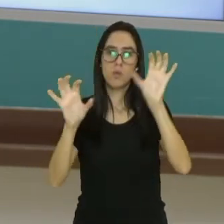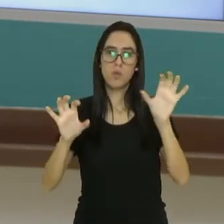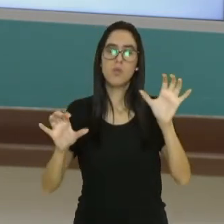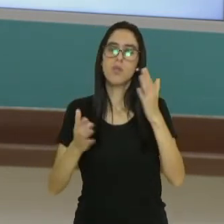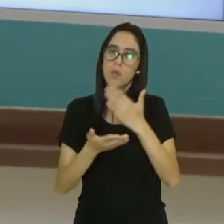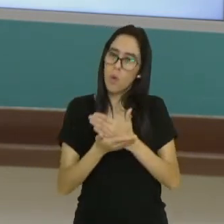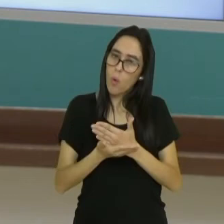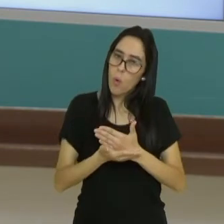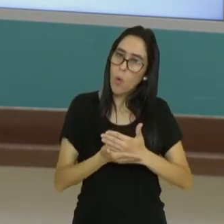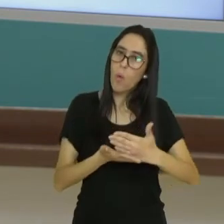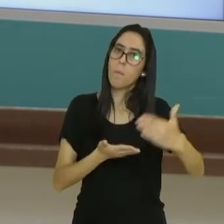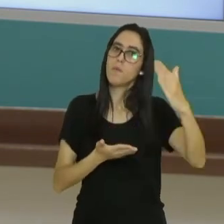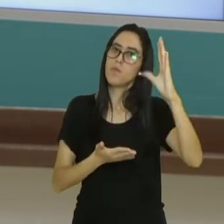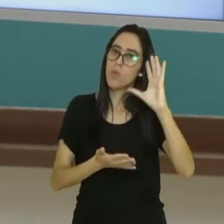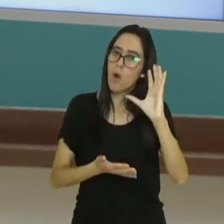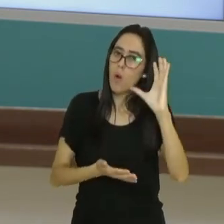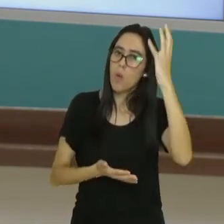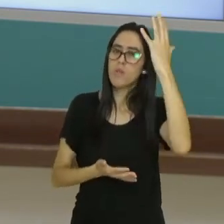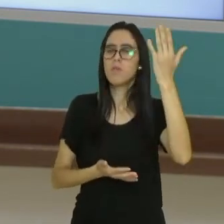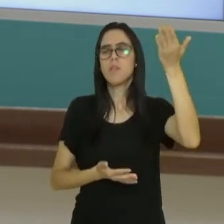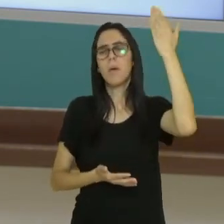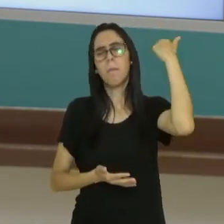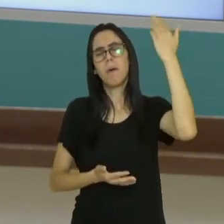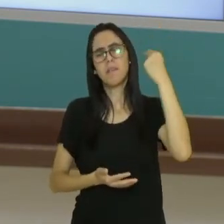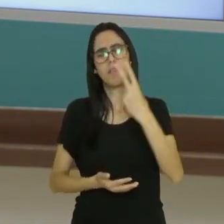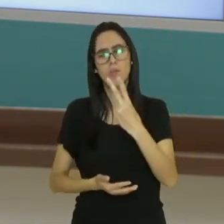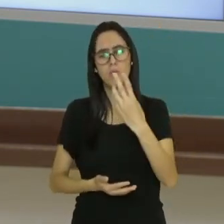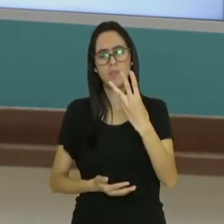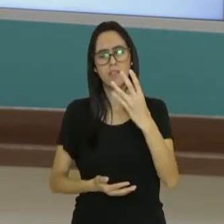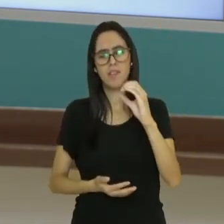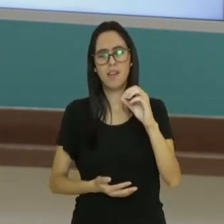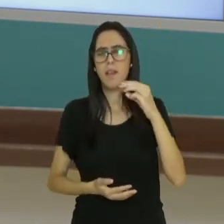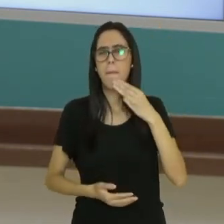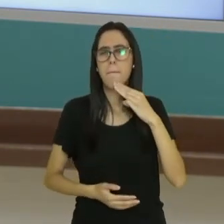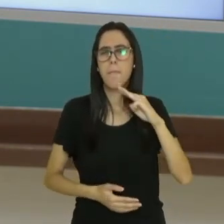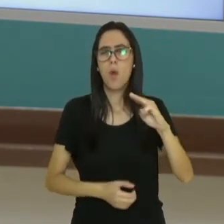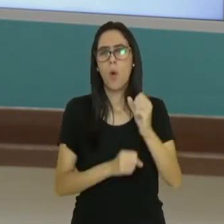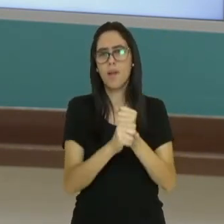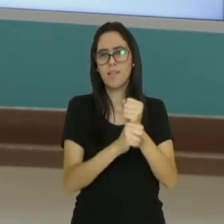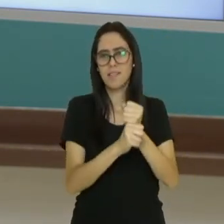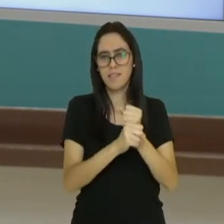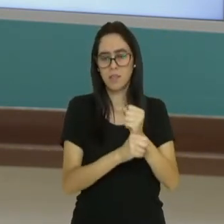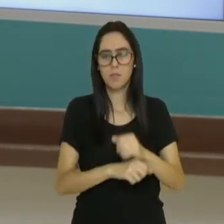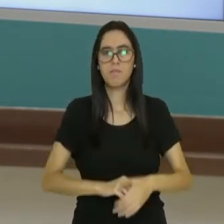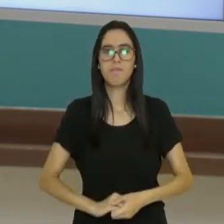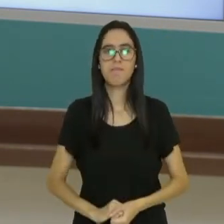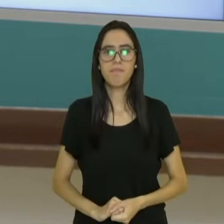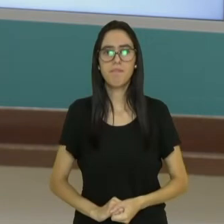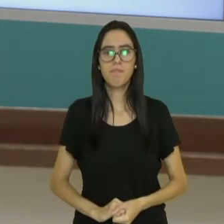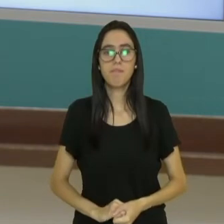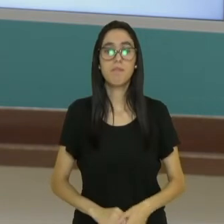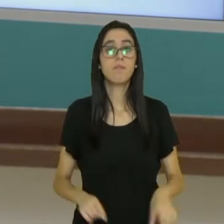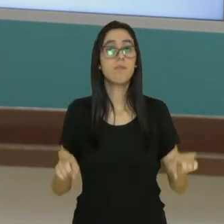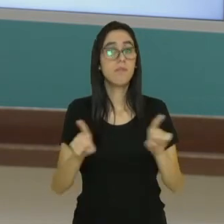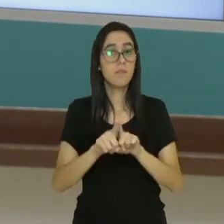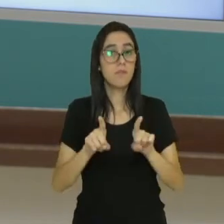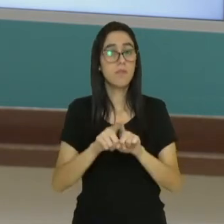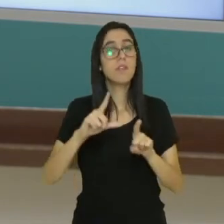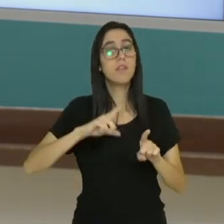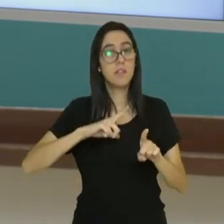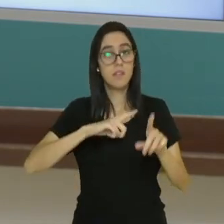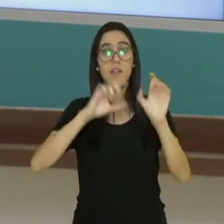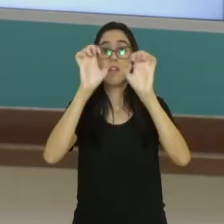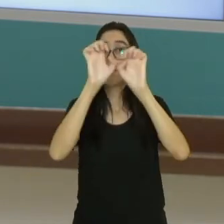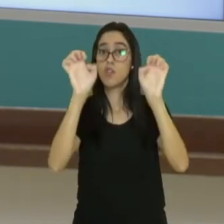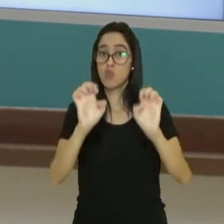a acontecer lá na Pangeia 230 milhões de anos atrás, quando ela começa a se dividir. E tem toda uma estrutura